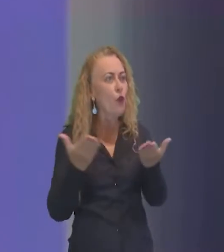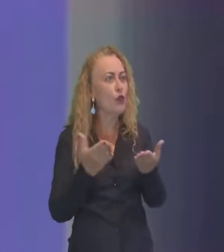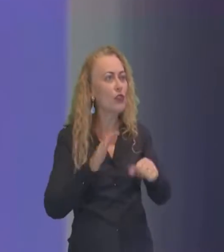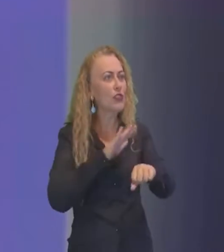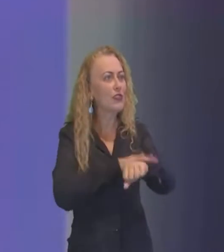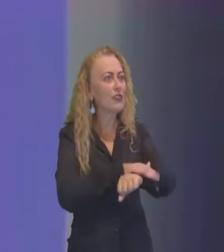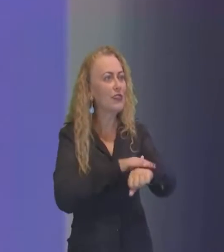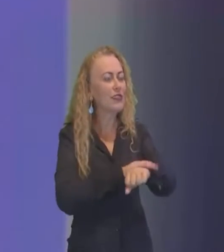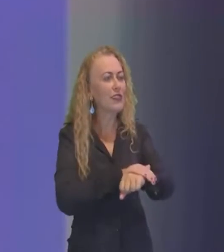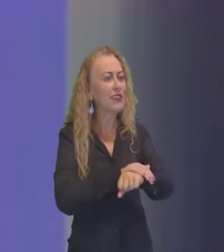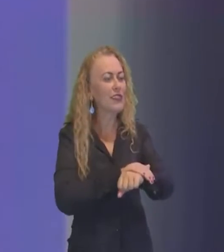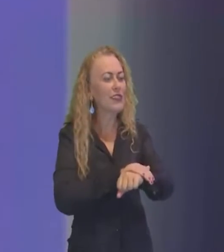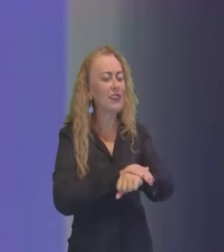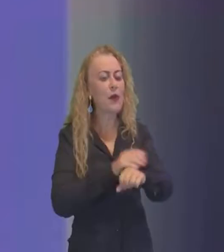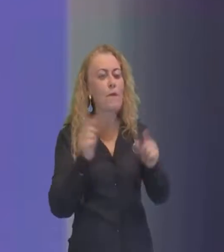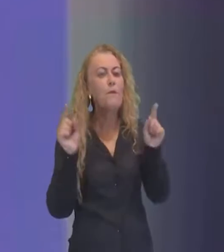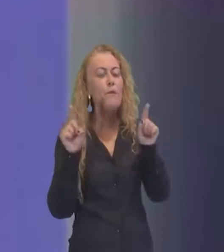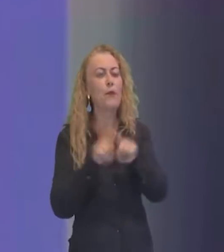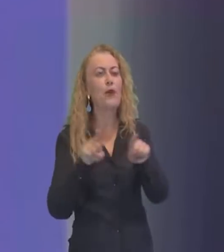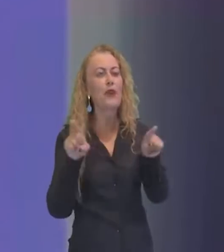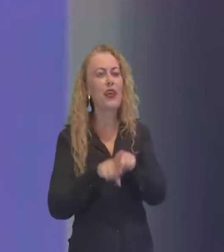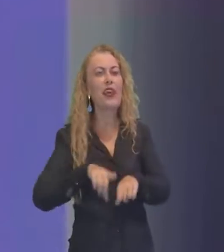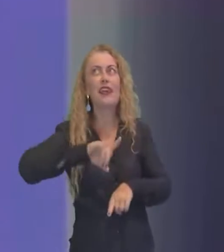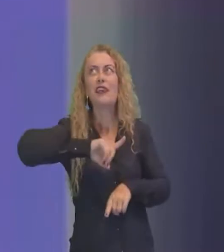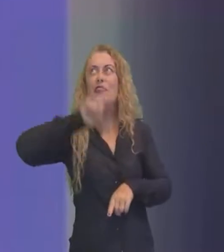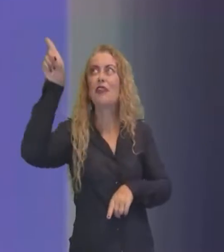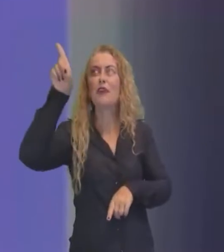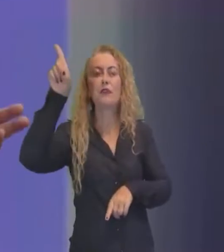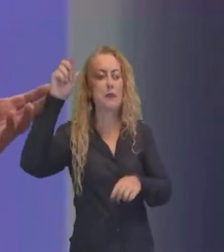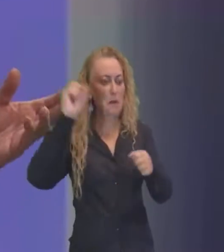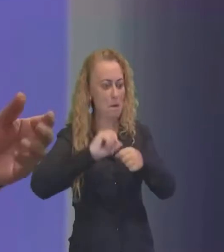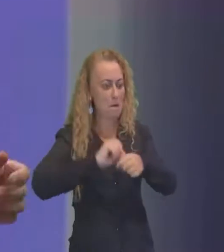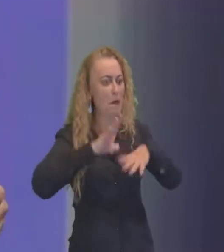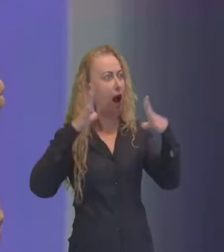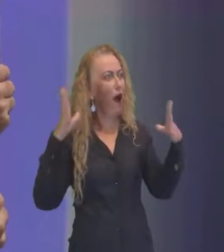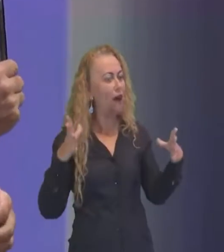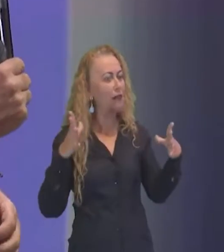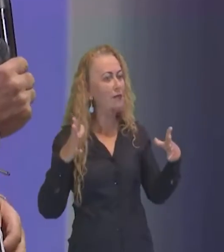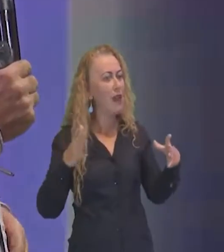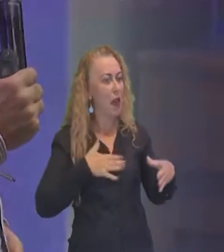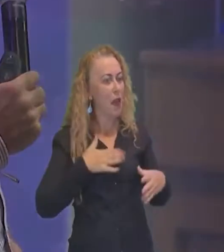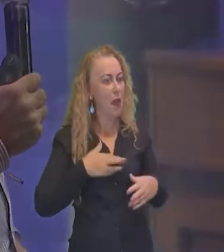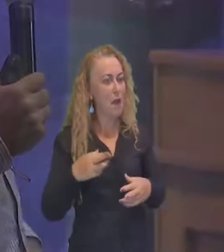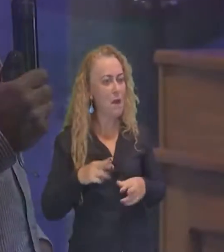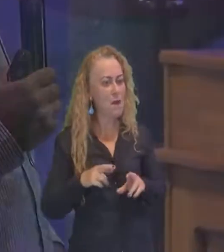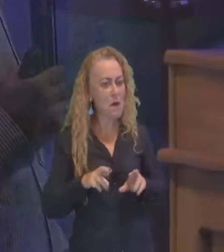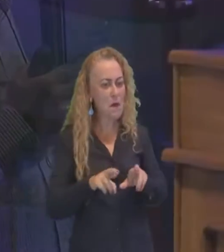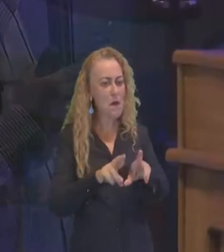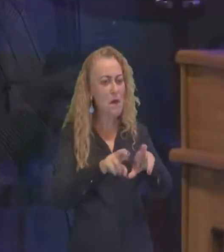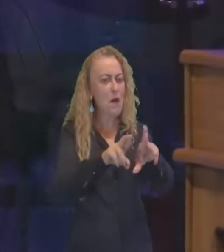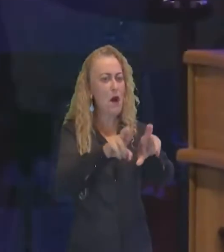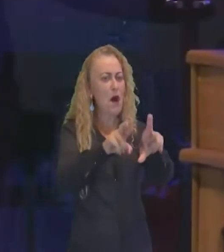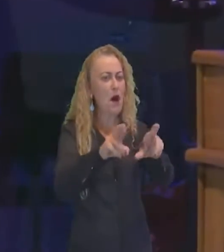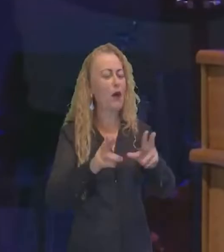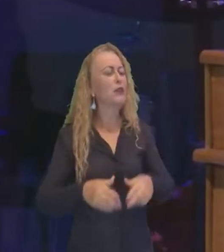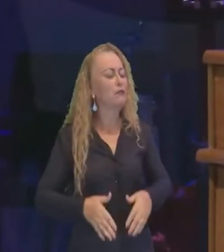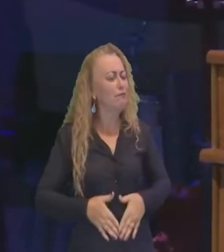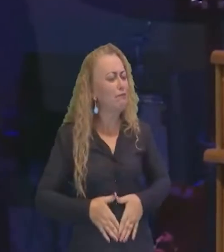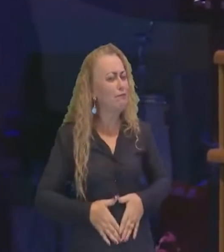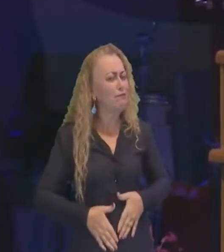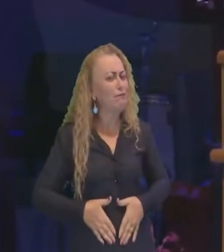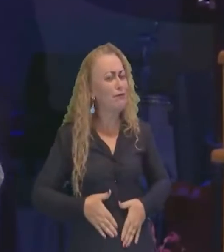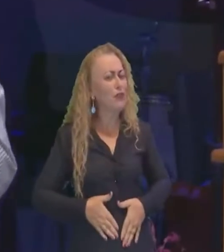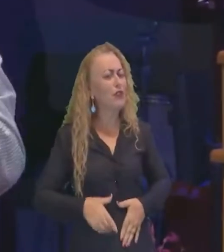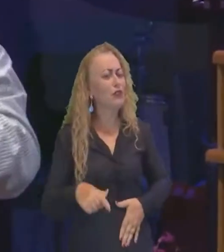causa do agir sobrenatural de Deus. Em 2004 eu fui diagnosticado com câncer no intestino, e eu